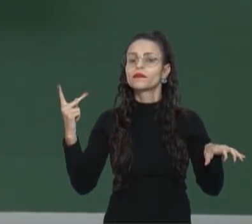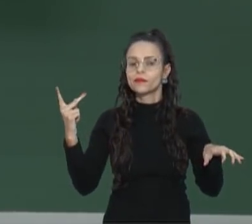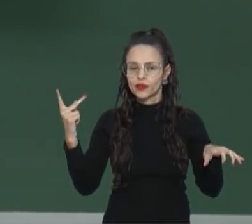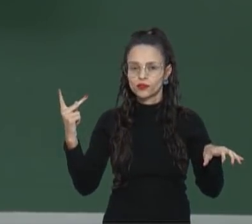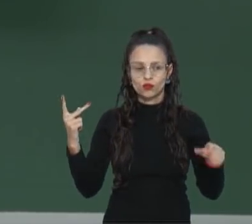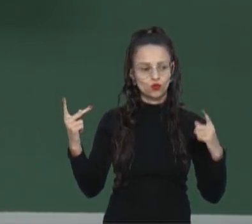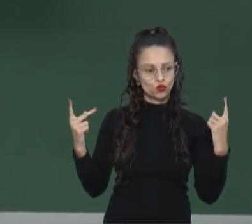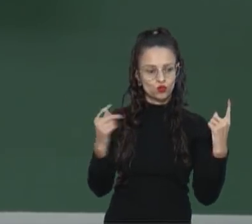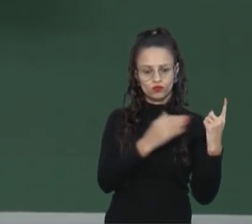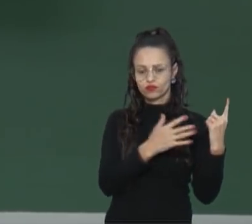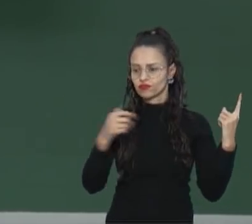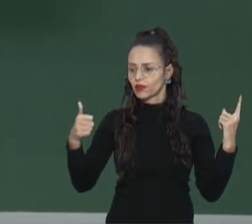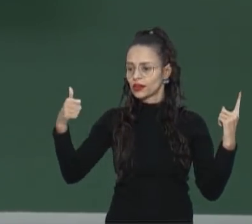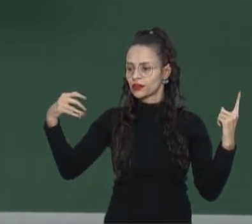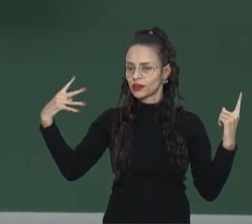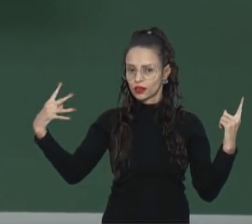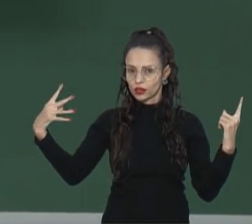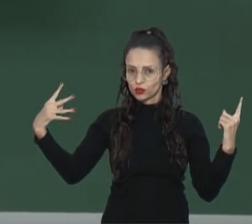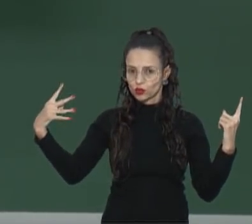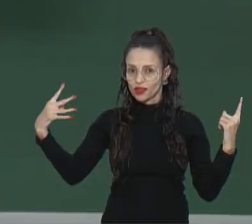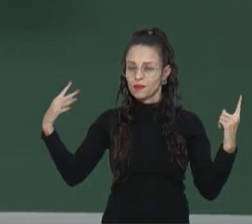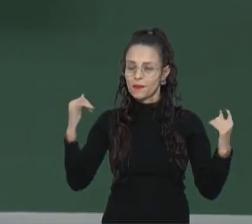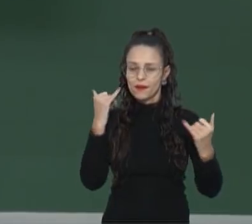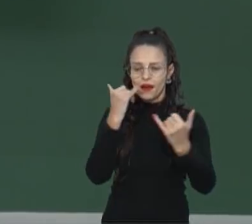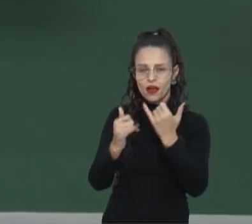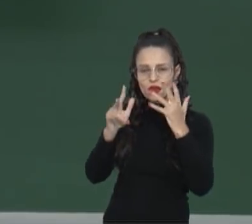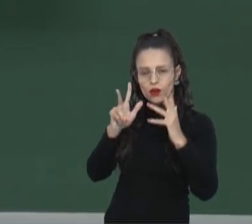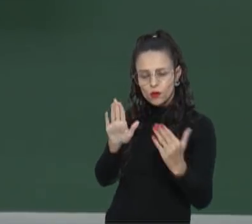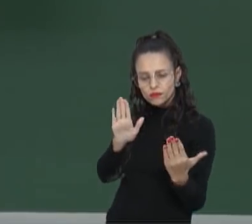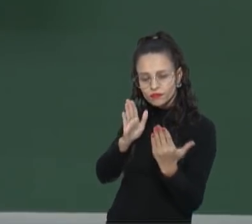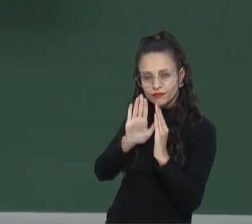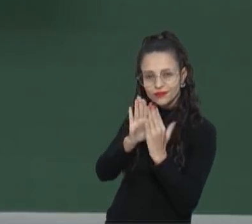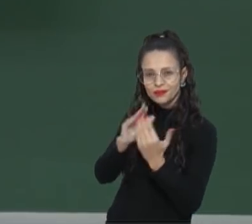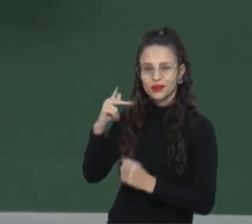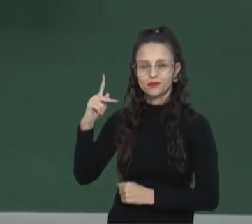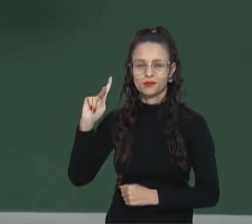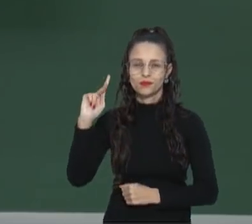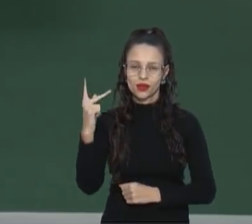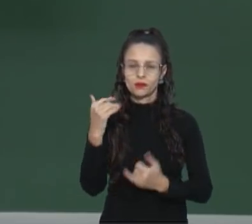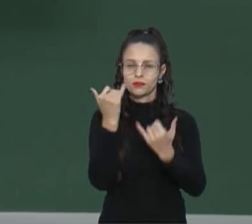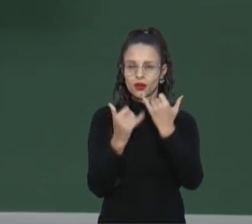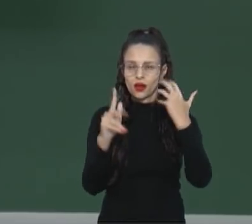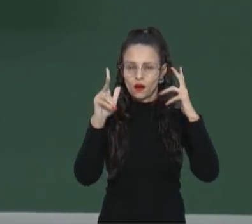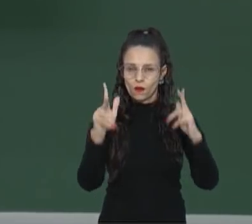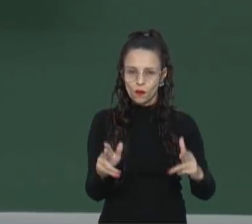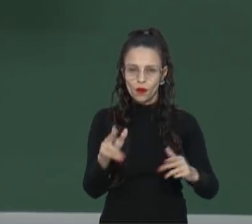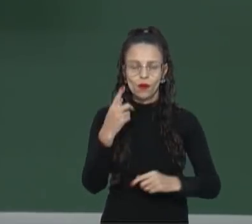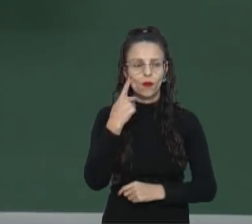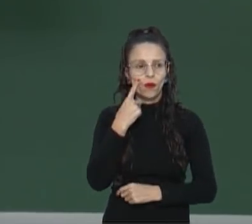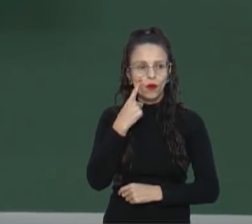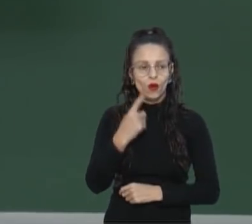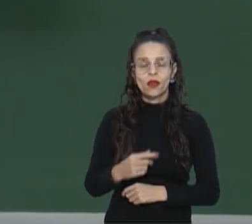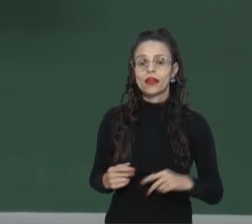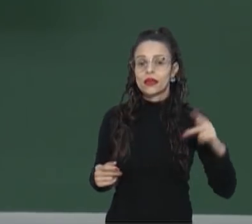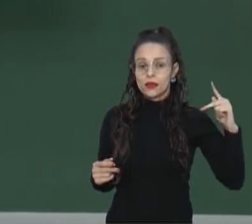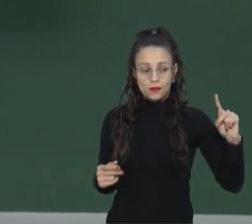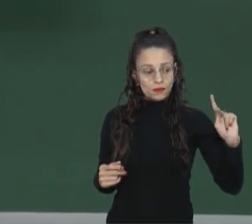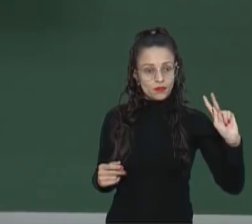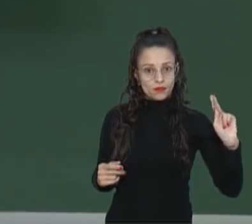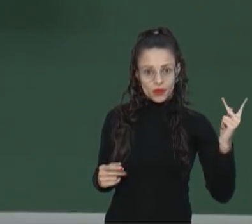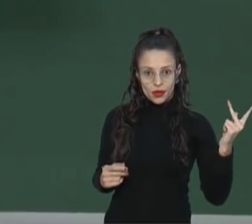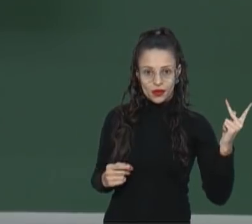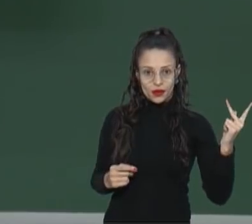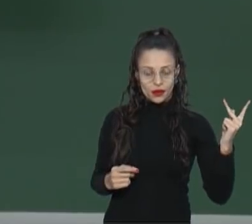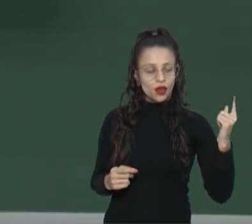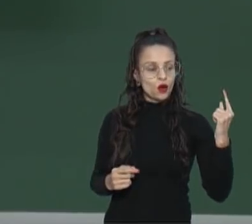1 a 14, só que é o espelho do pH. Como assim o espelho? Então, se no pH de